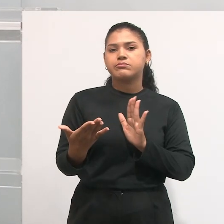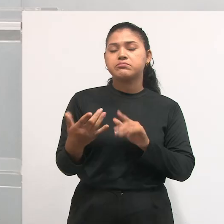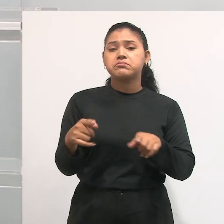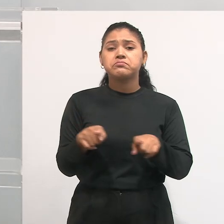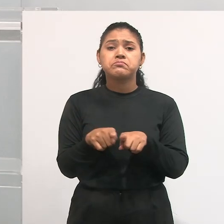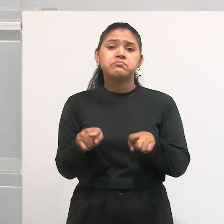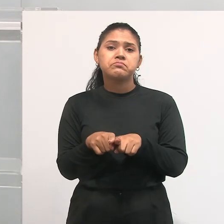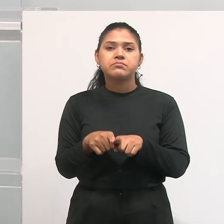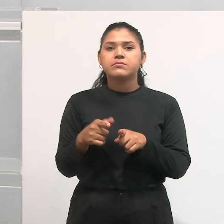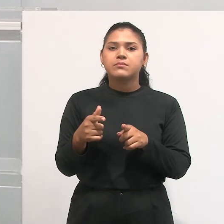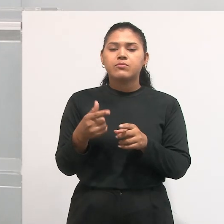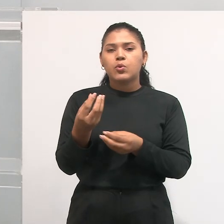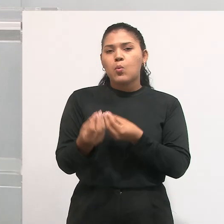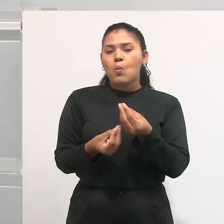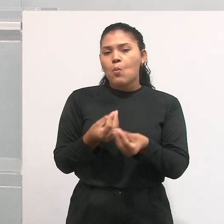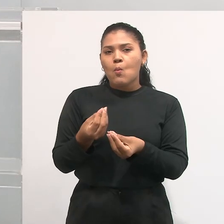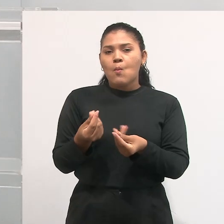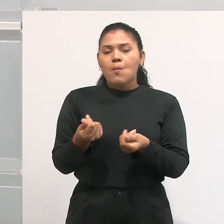sabe,